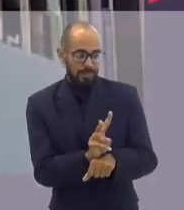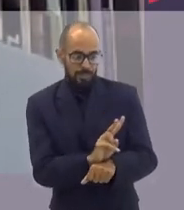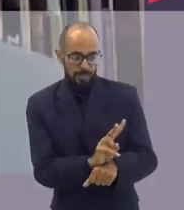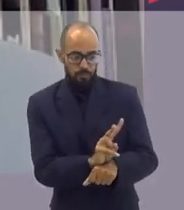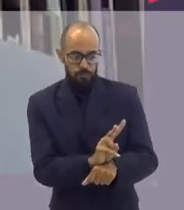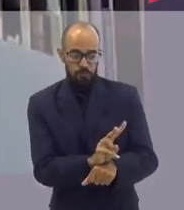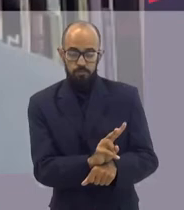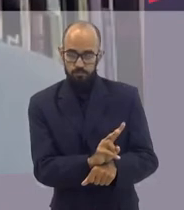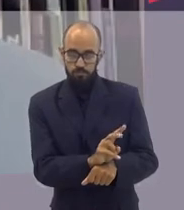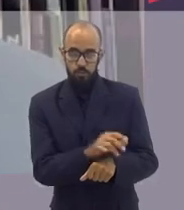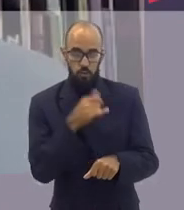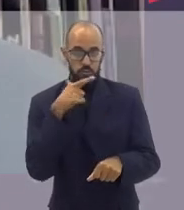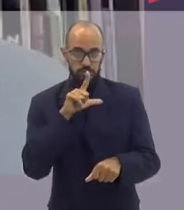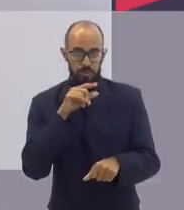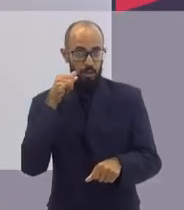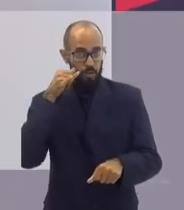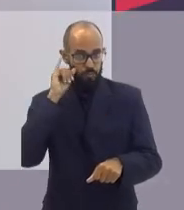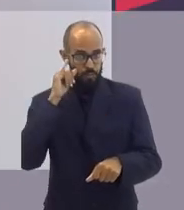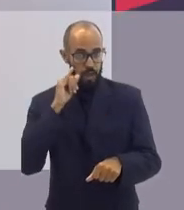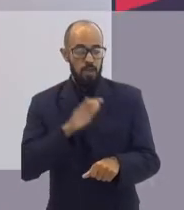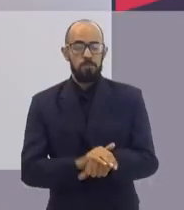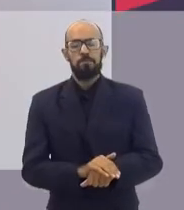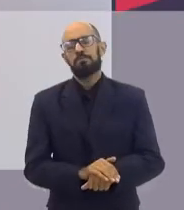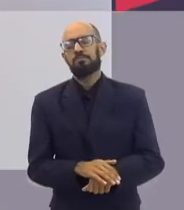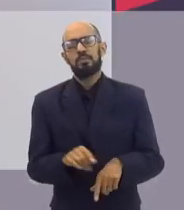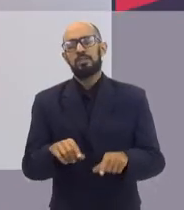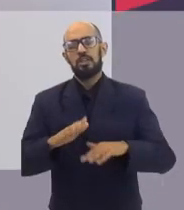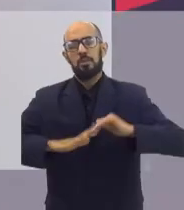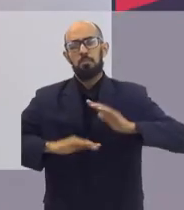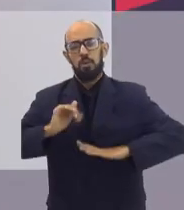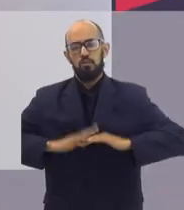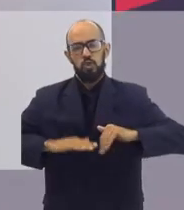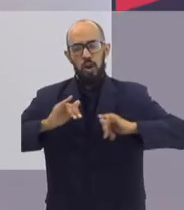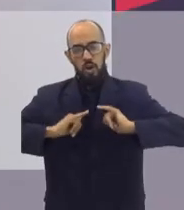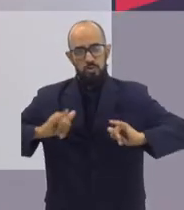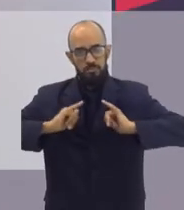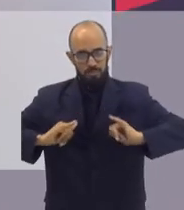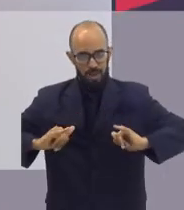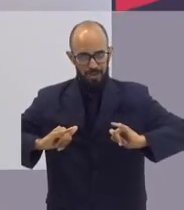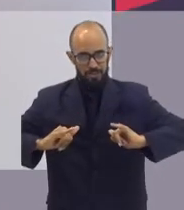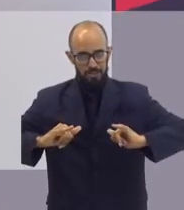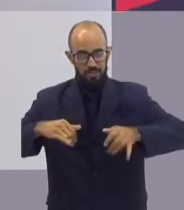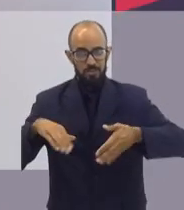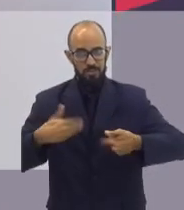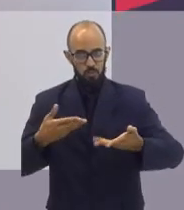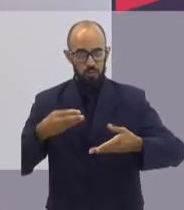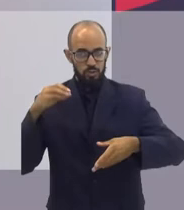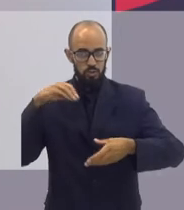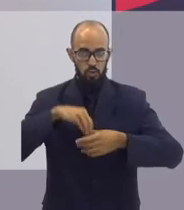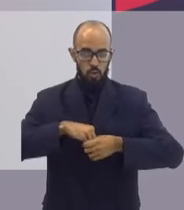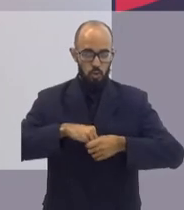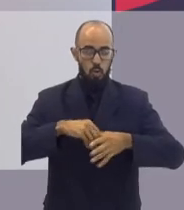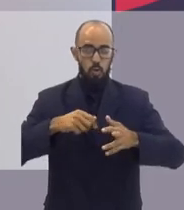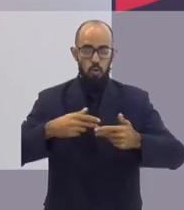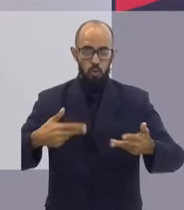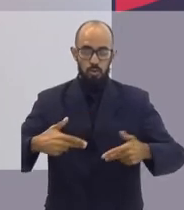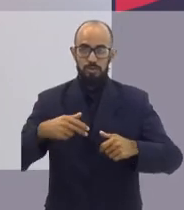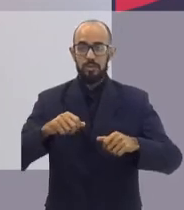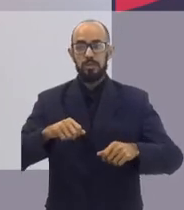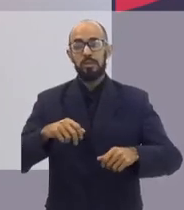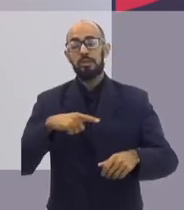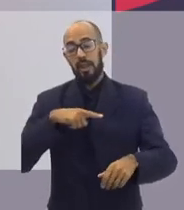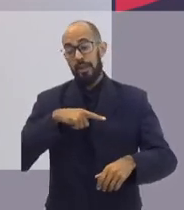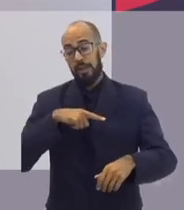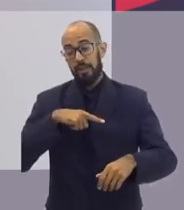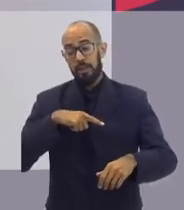industrial, então você também tem outra vantagem em algum momento, né? Você tem um bom profissional de marketing. Então, a gente botou coisas que existem na